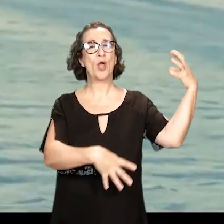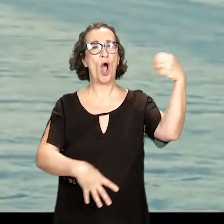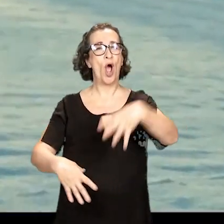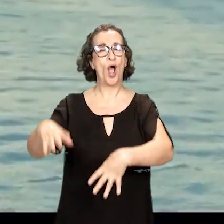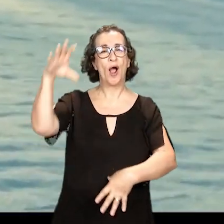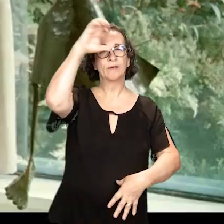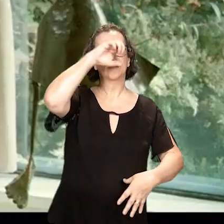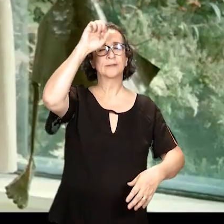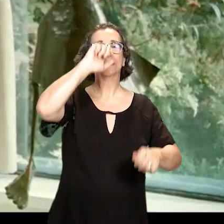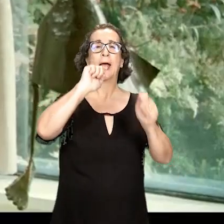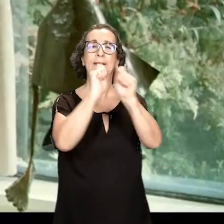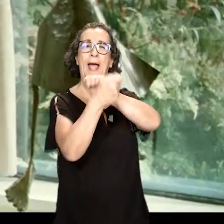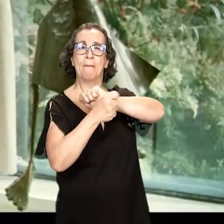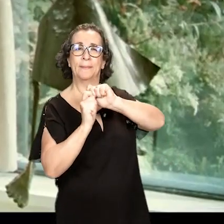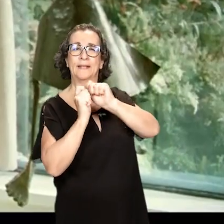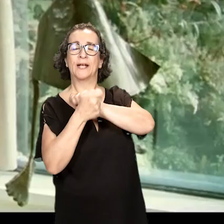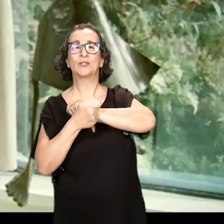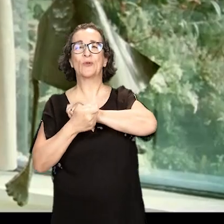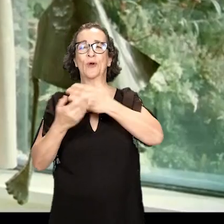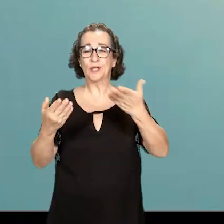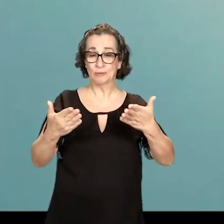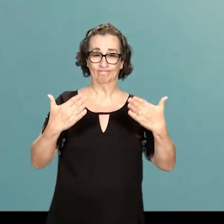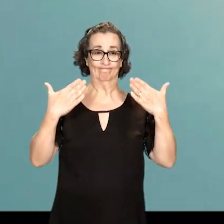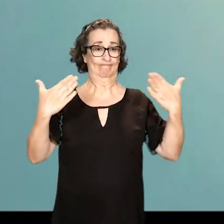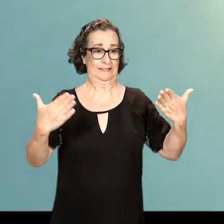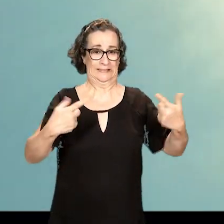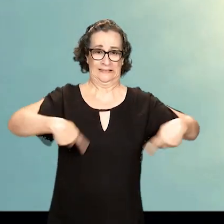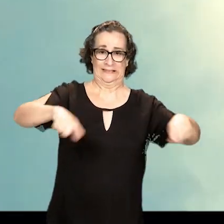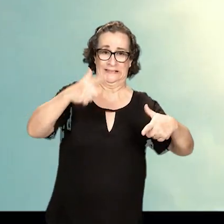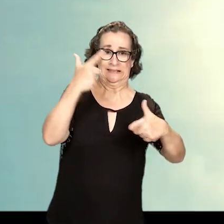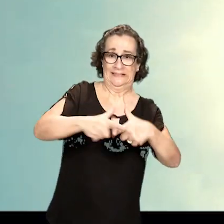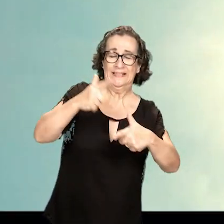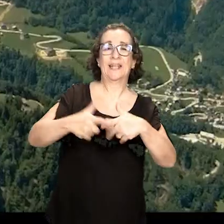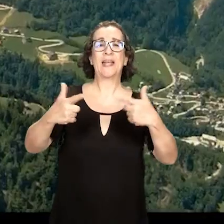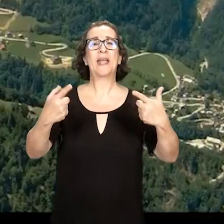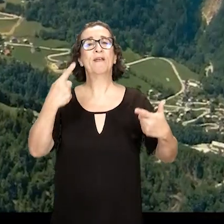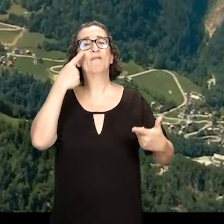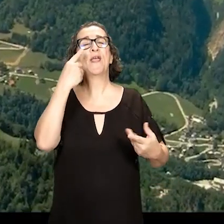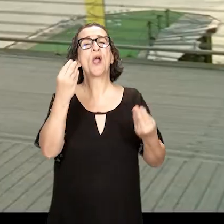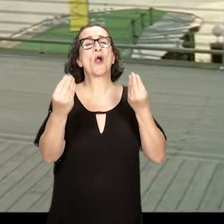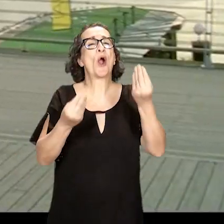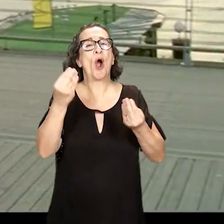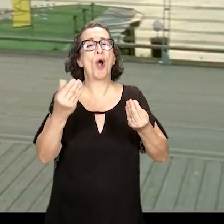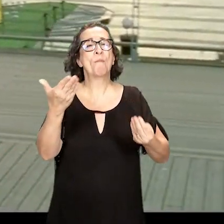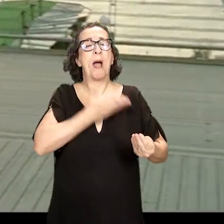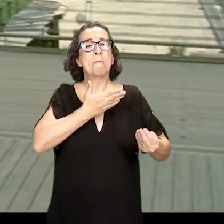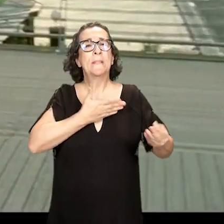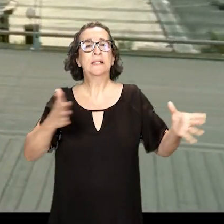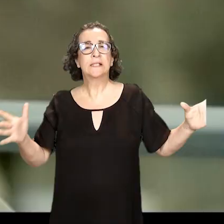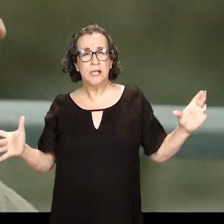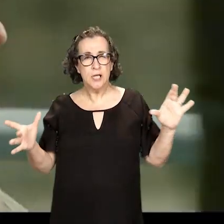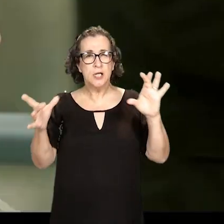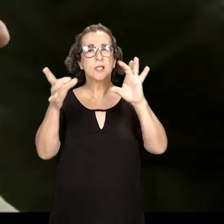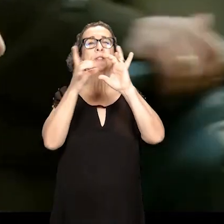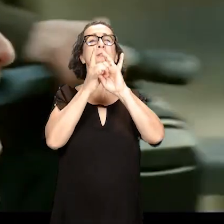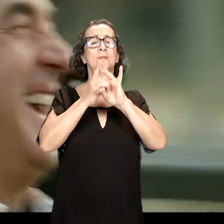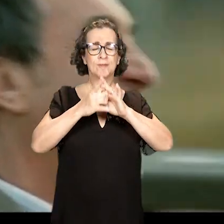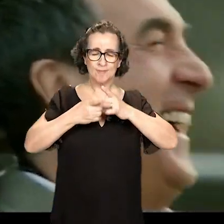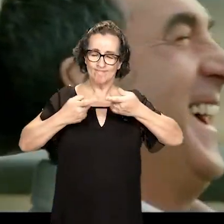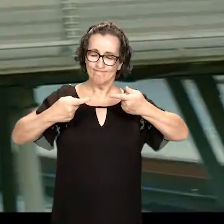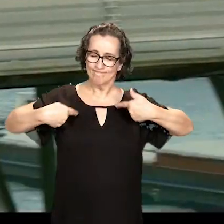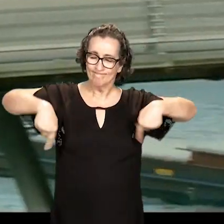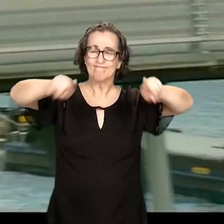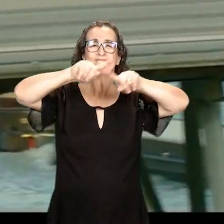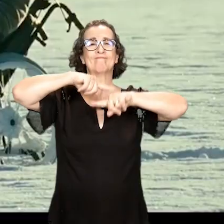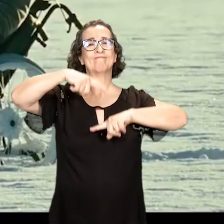e adaptações diante das adversidades e veja como uma amizade que integra e reconstrói